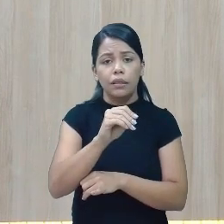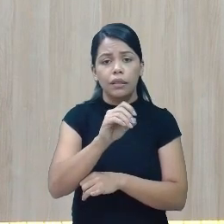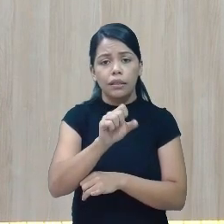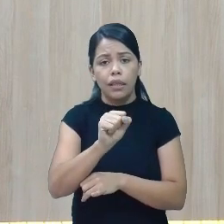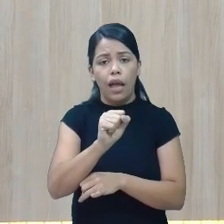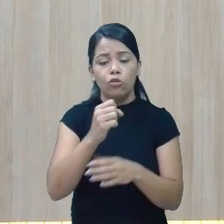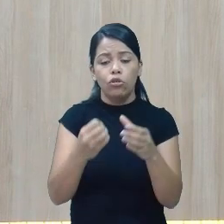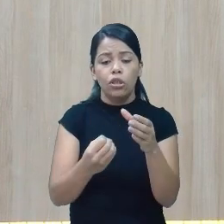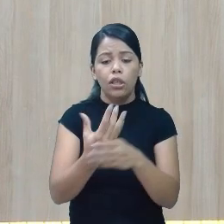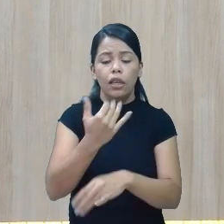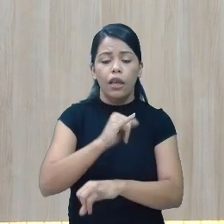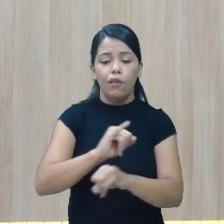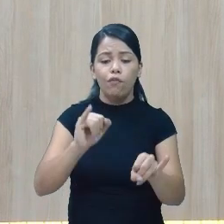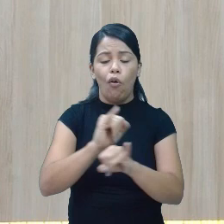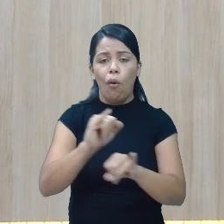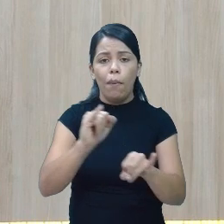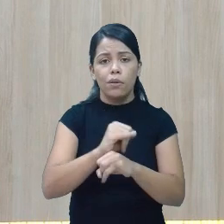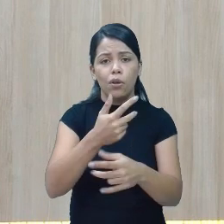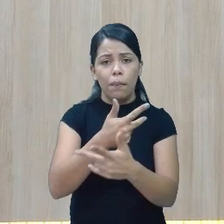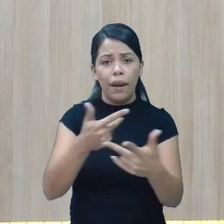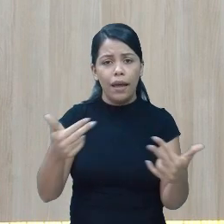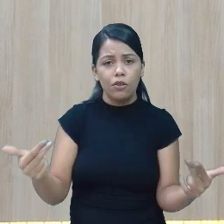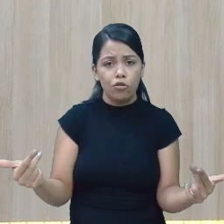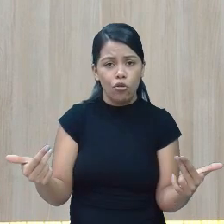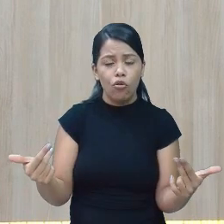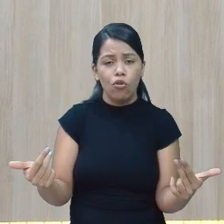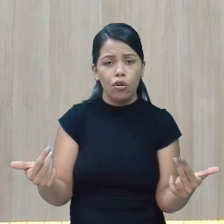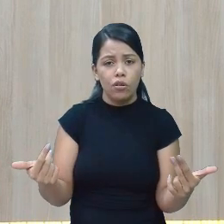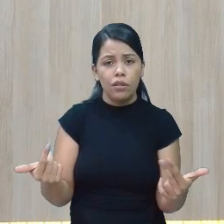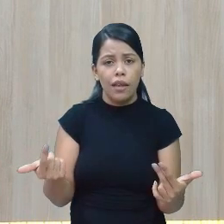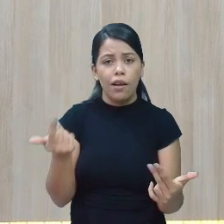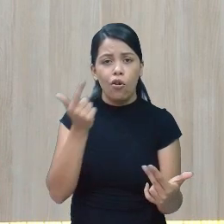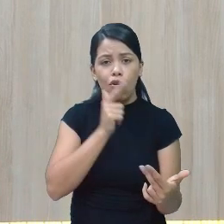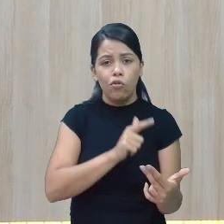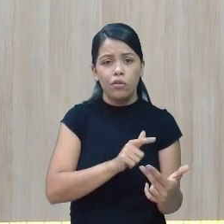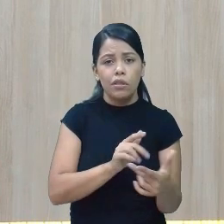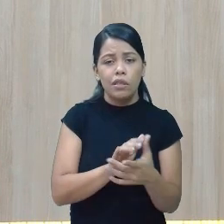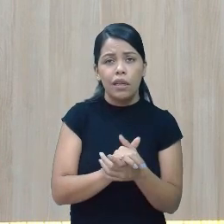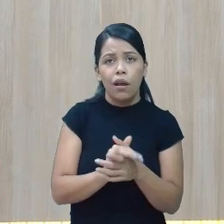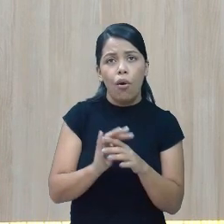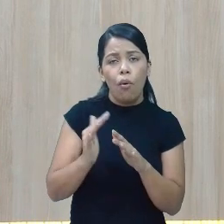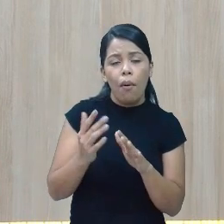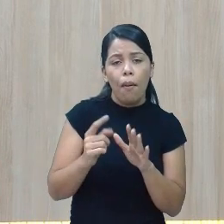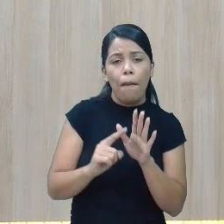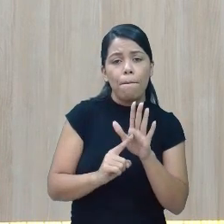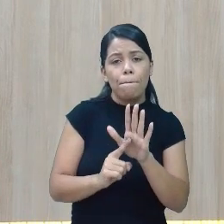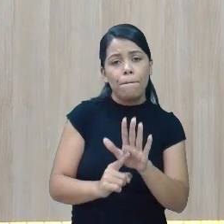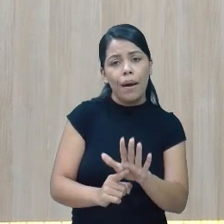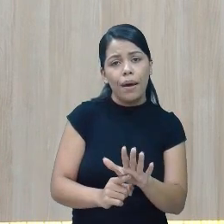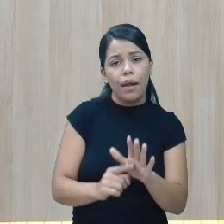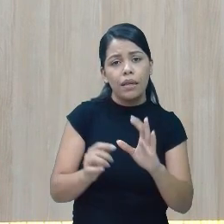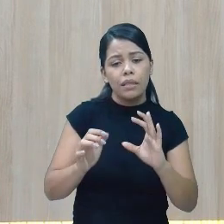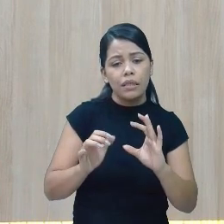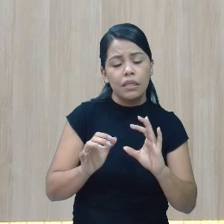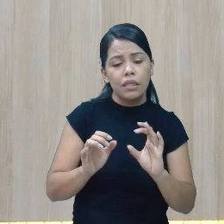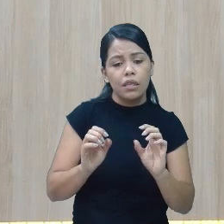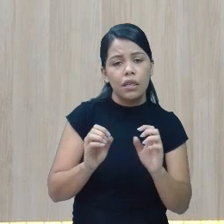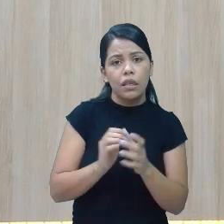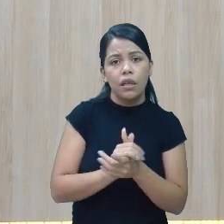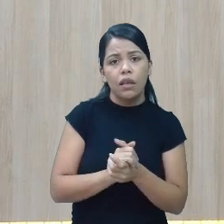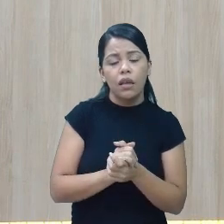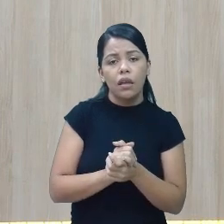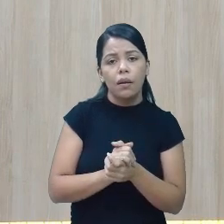geram informações para que as coisas na internet, elas aparentemente parecem soltas, mas na verdade